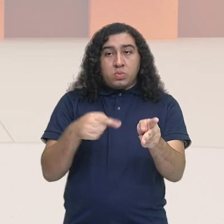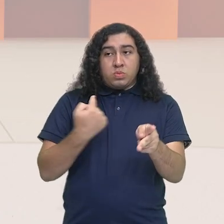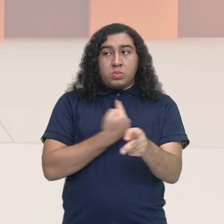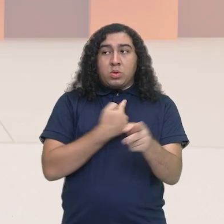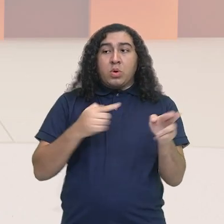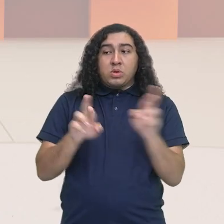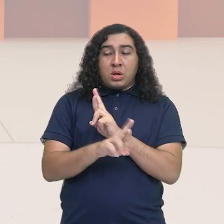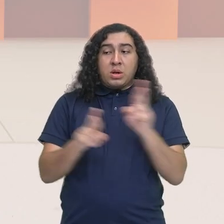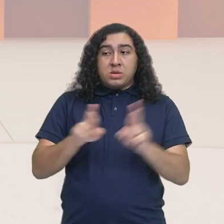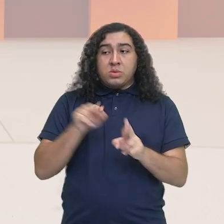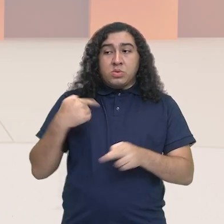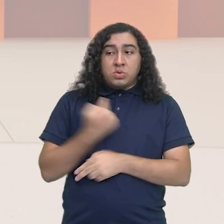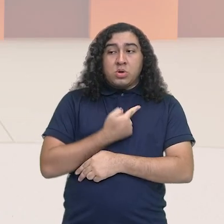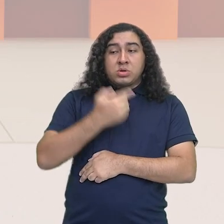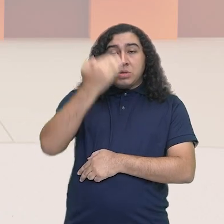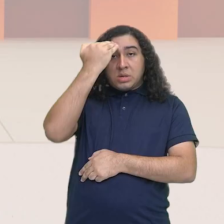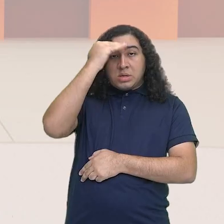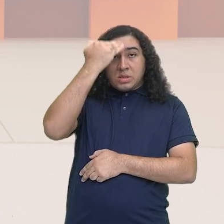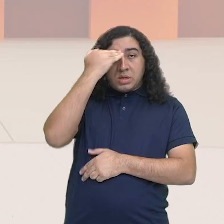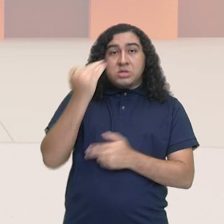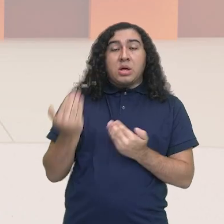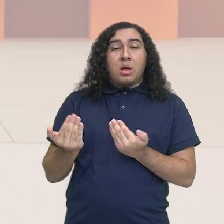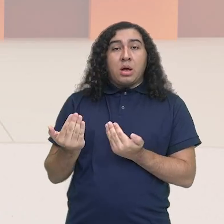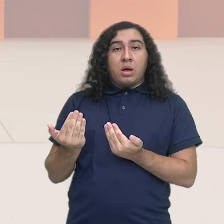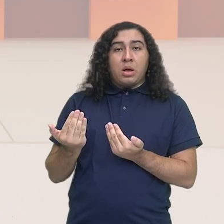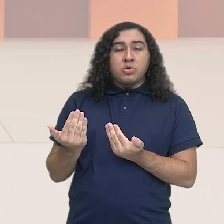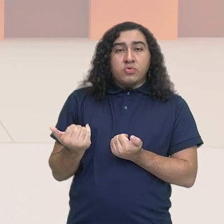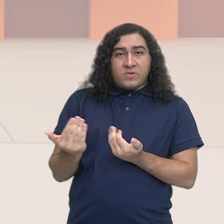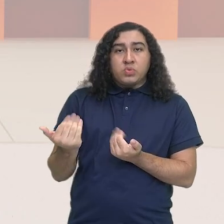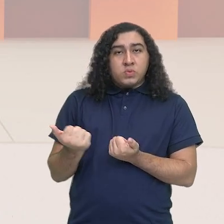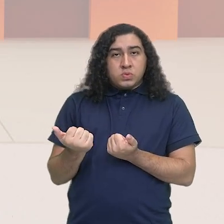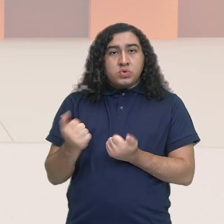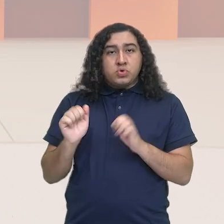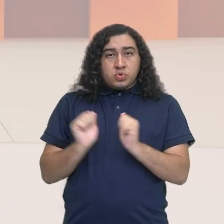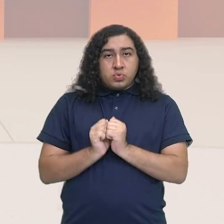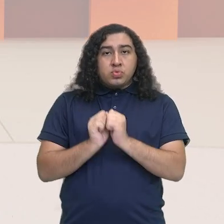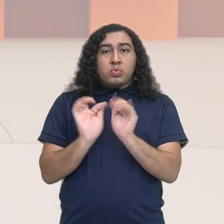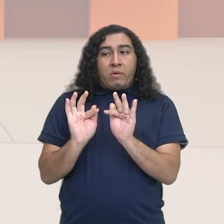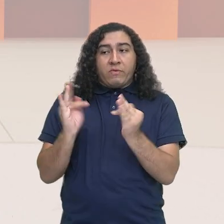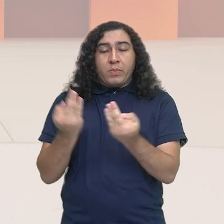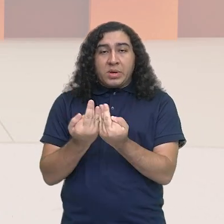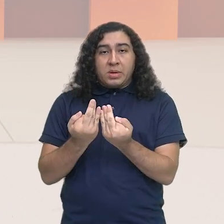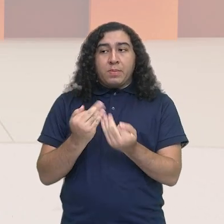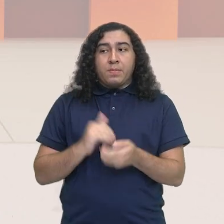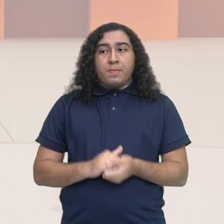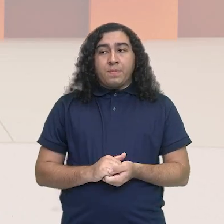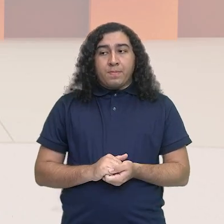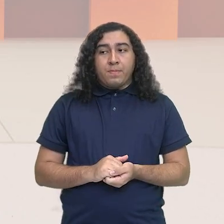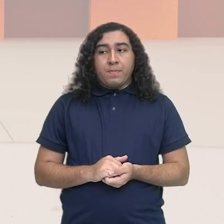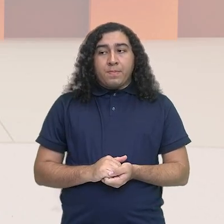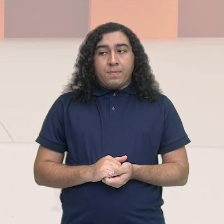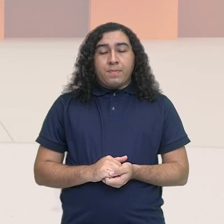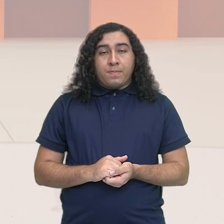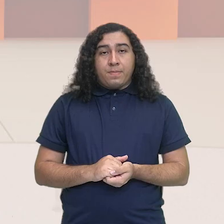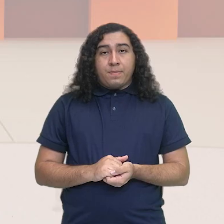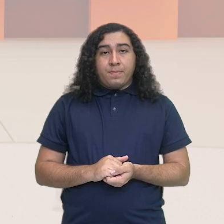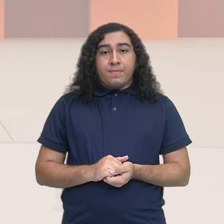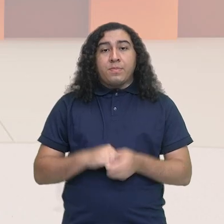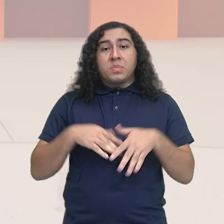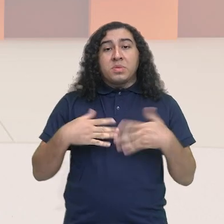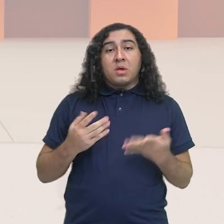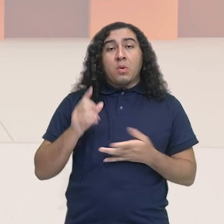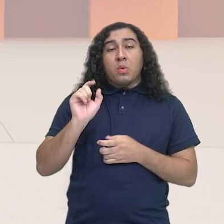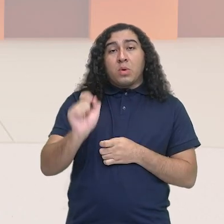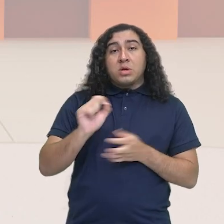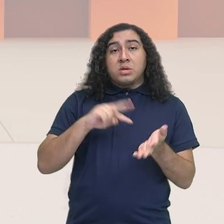né, na nossa infância, né, com os familiares. Muito bem. Então, isso torna os